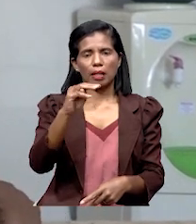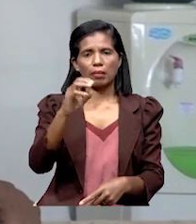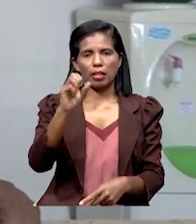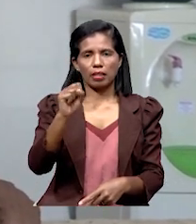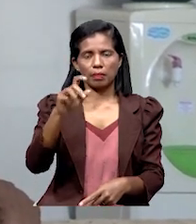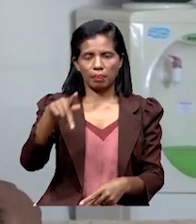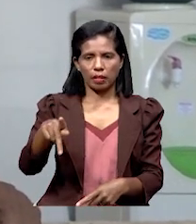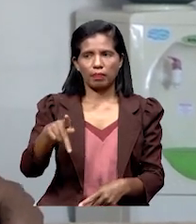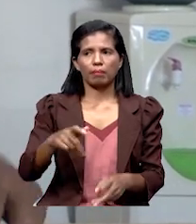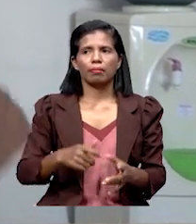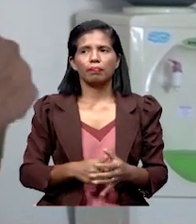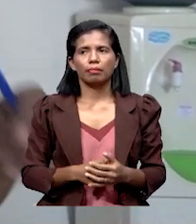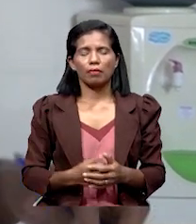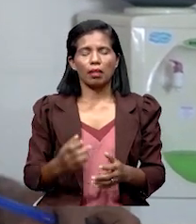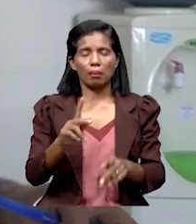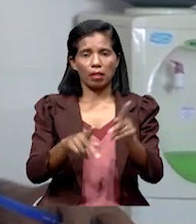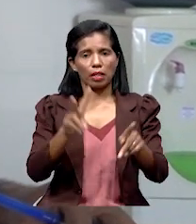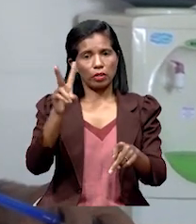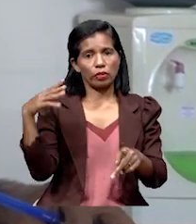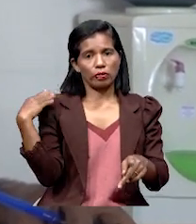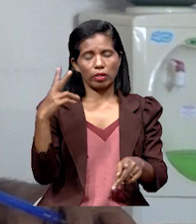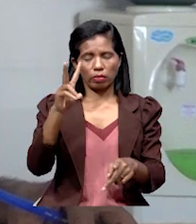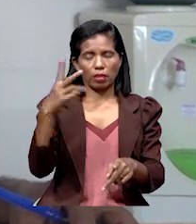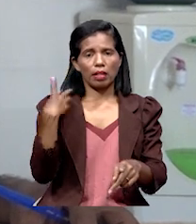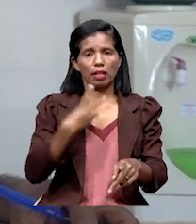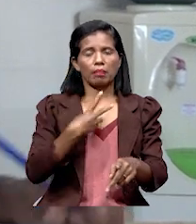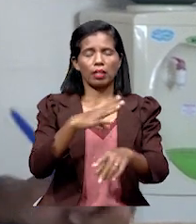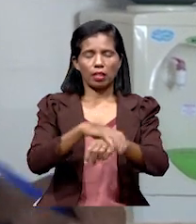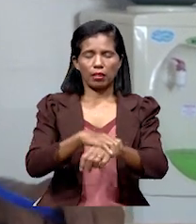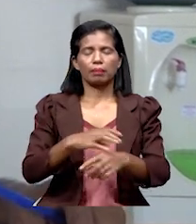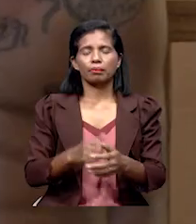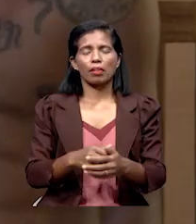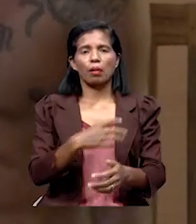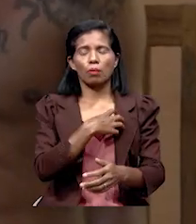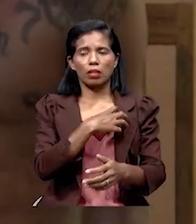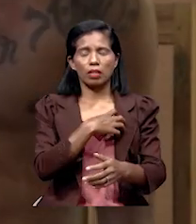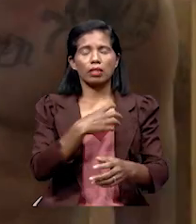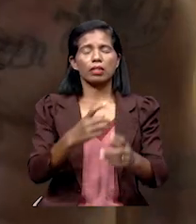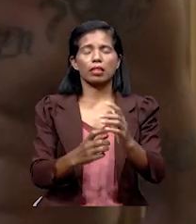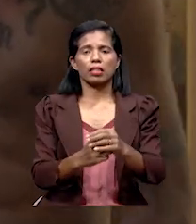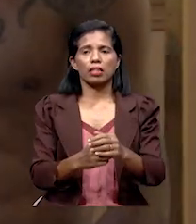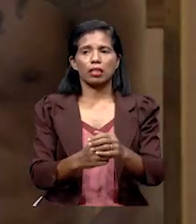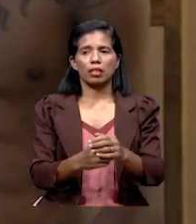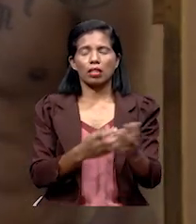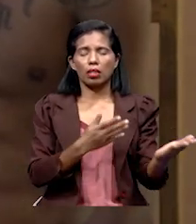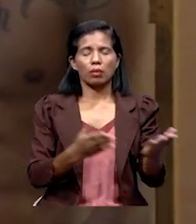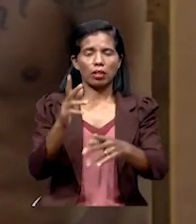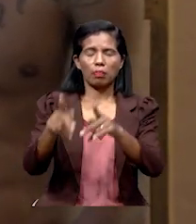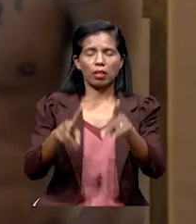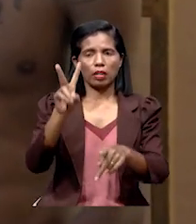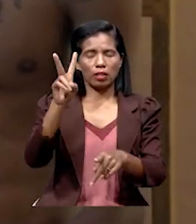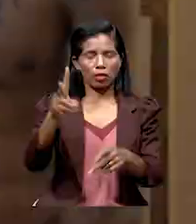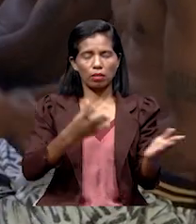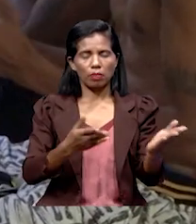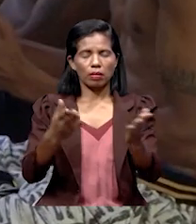P. Sinero ami de tenho, não? A foi na investigação, PNTL Esquadra Cristo Rei entrega suspeito na Ruané, by a